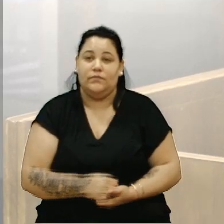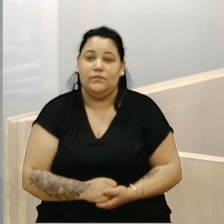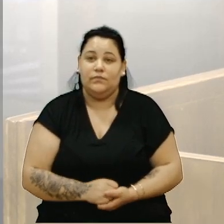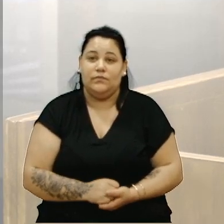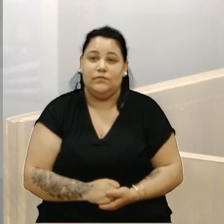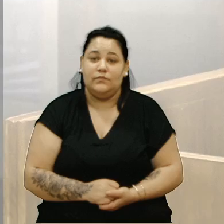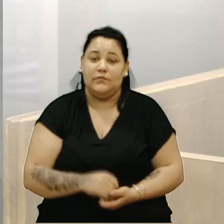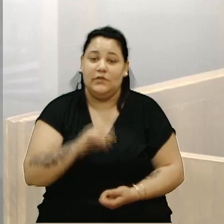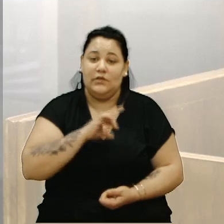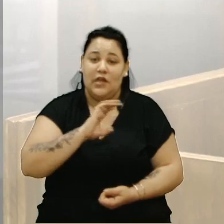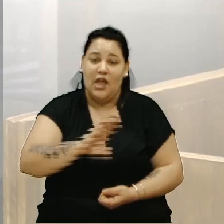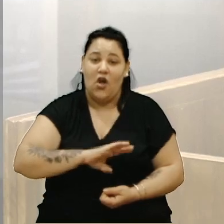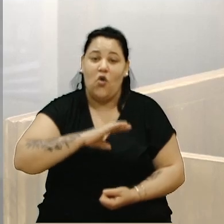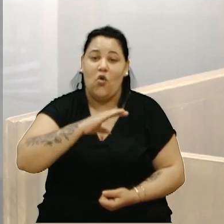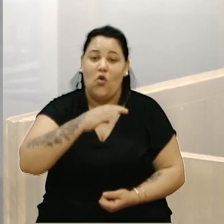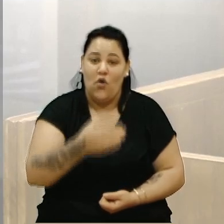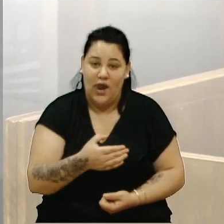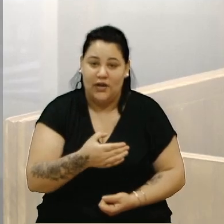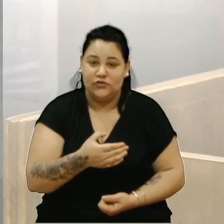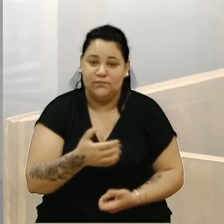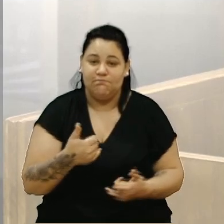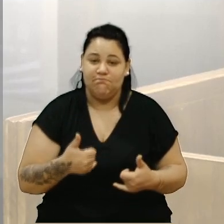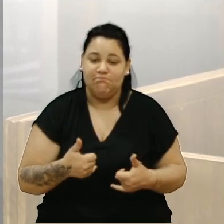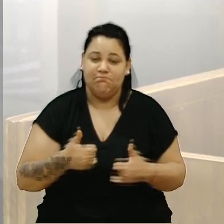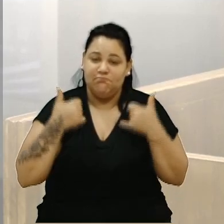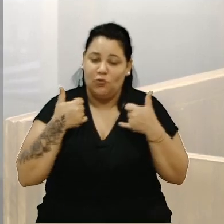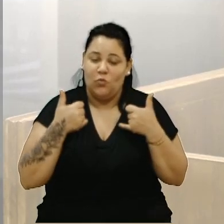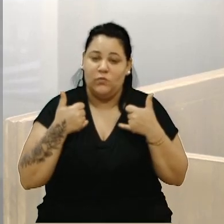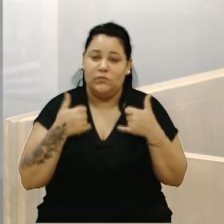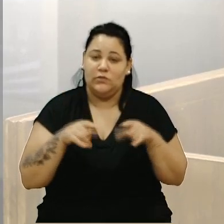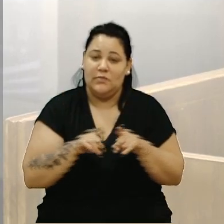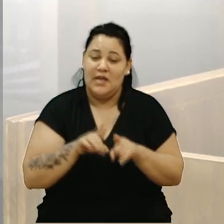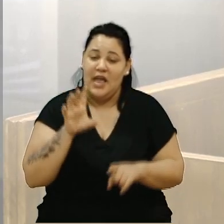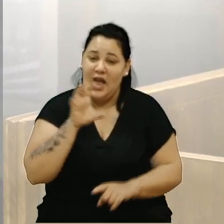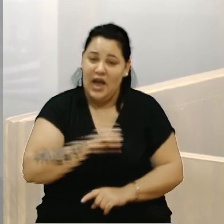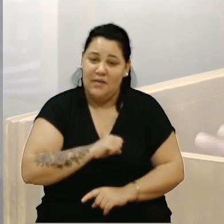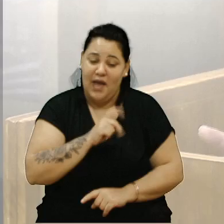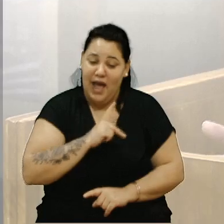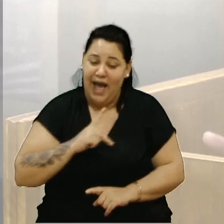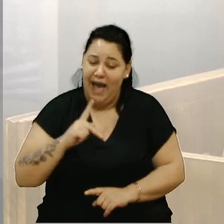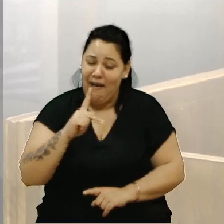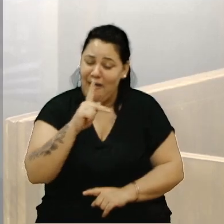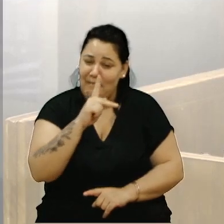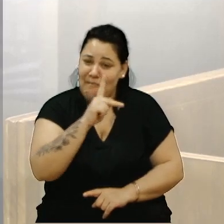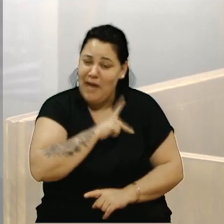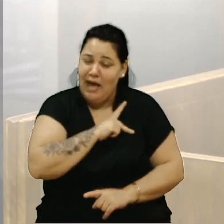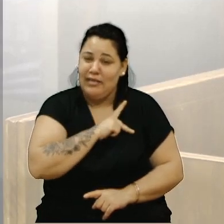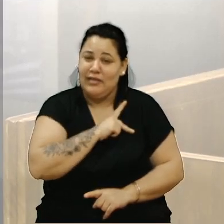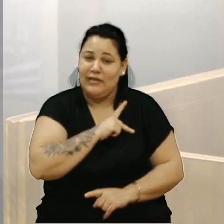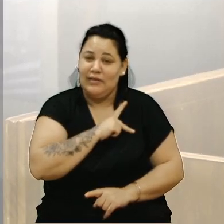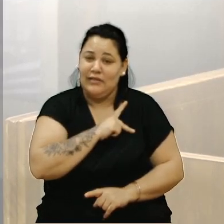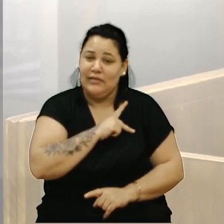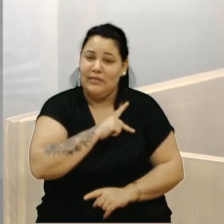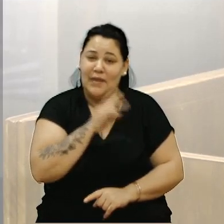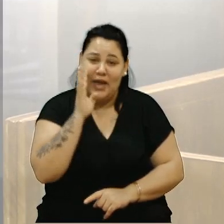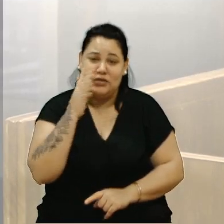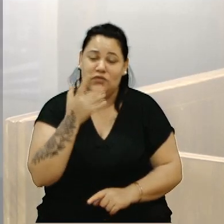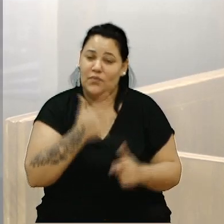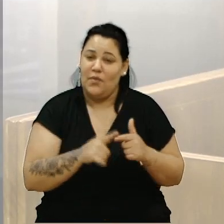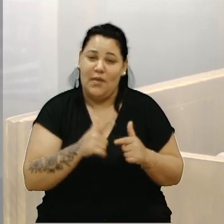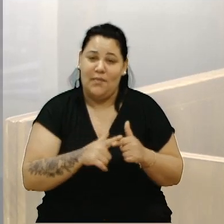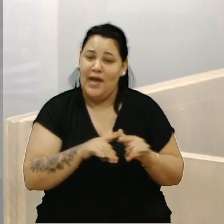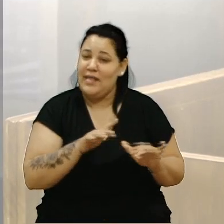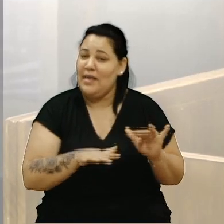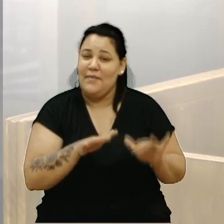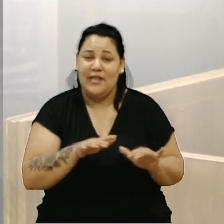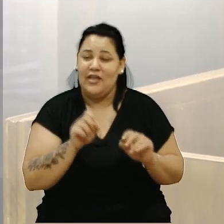com coragem, com honra, e que ame a sua pátria ao ponto de resolver o problema, independente de quem